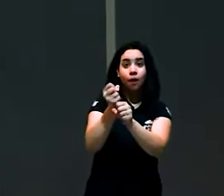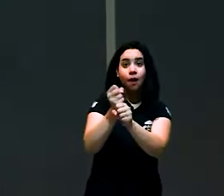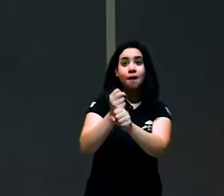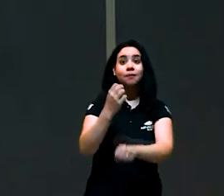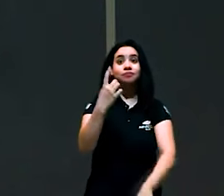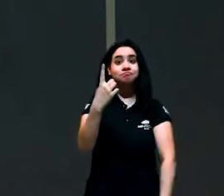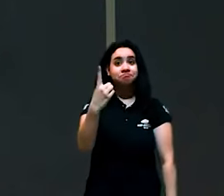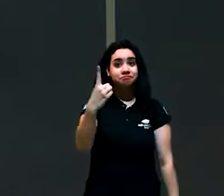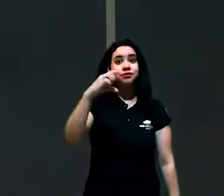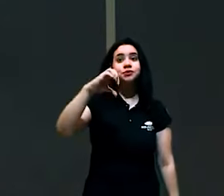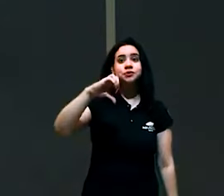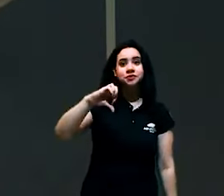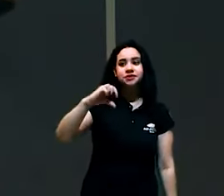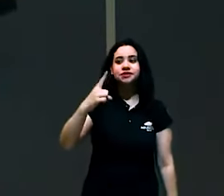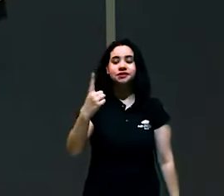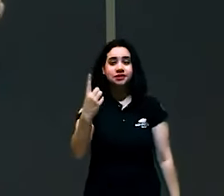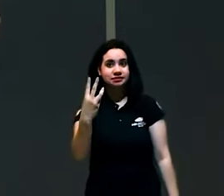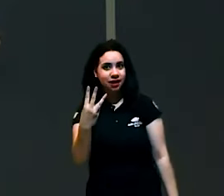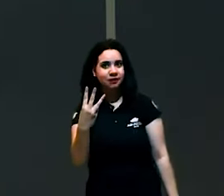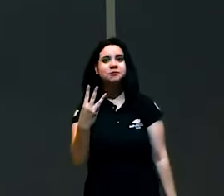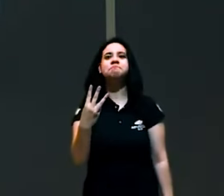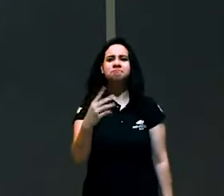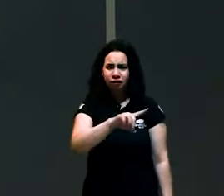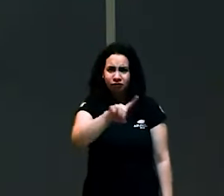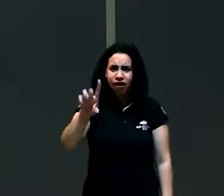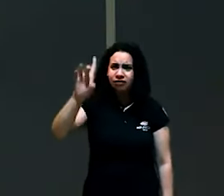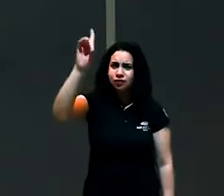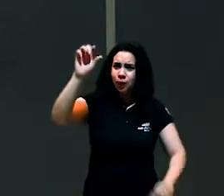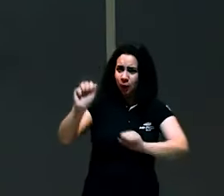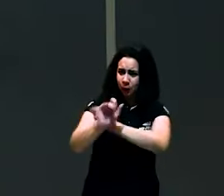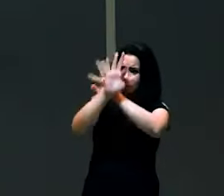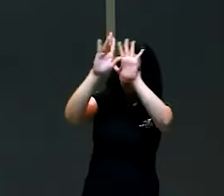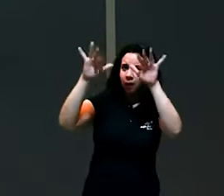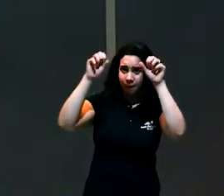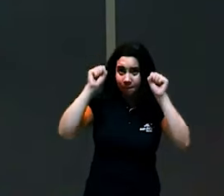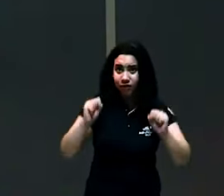Canadá. Aleluia. Quantos louvam o Senhor aqui nesta noite? Aleluias.